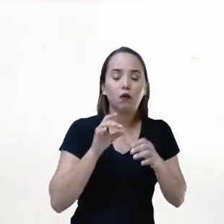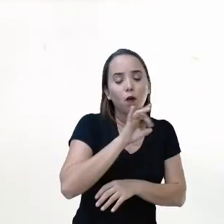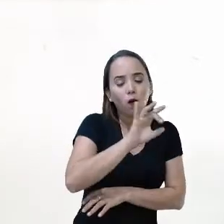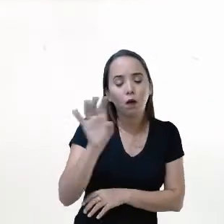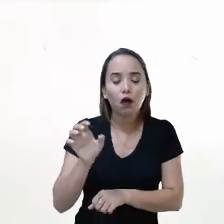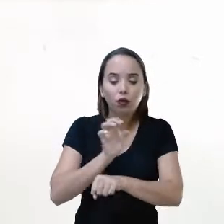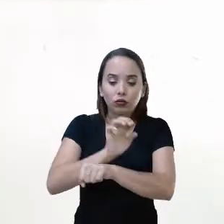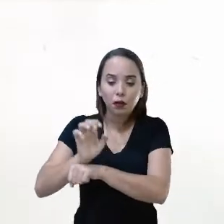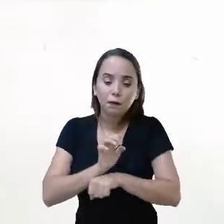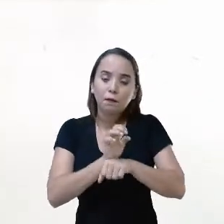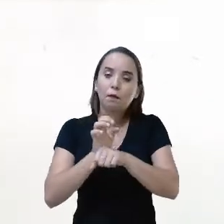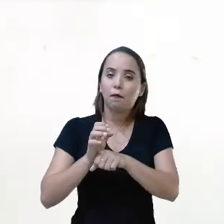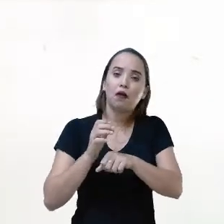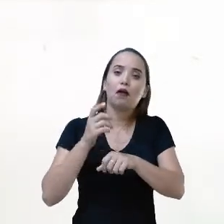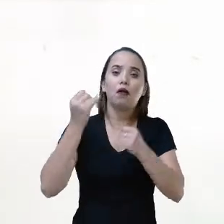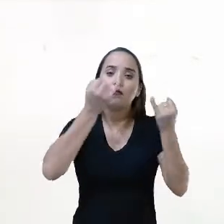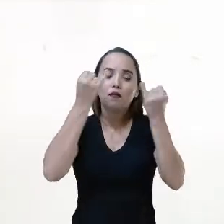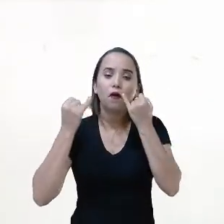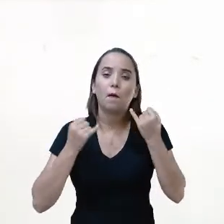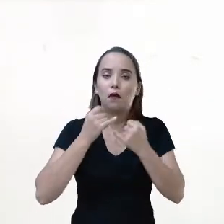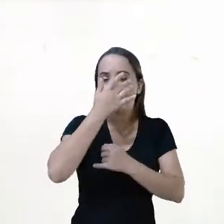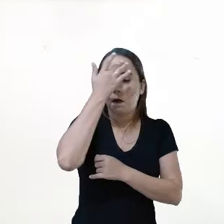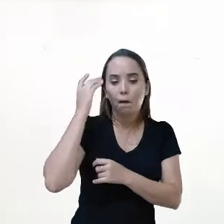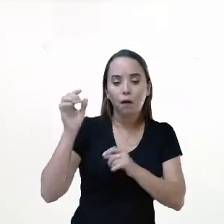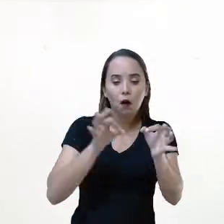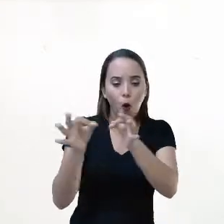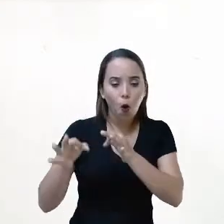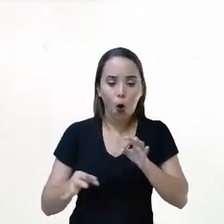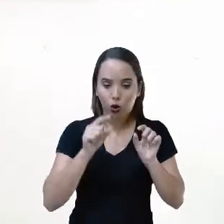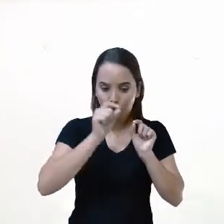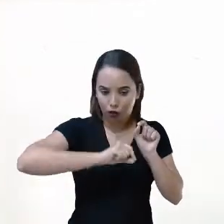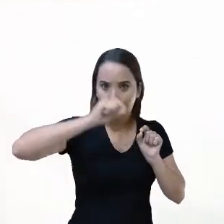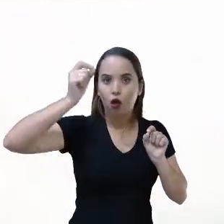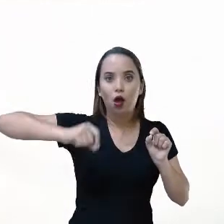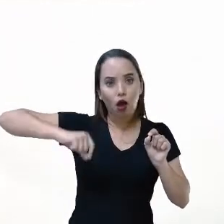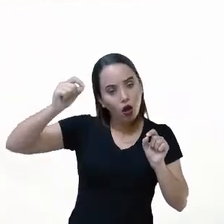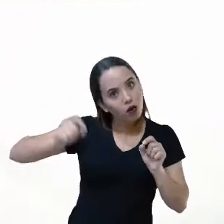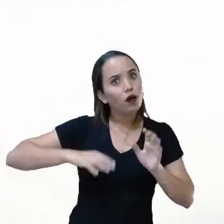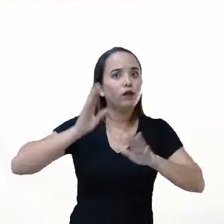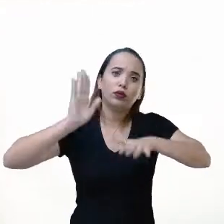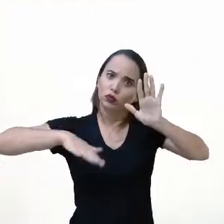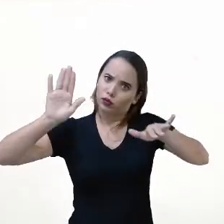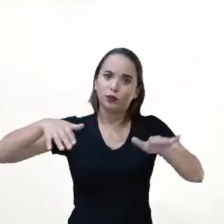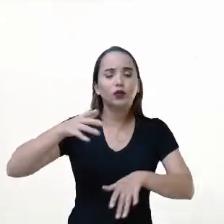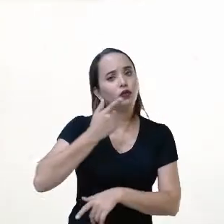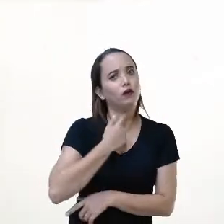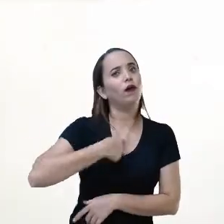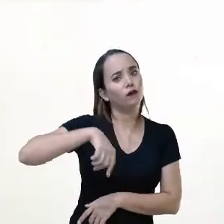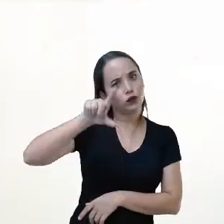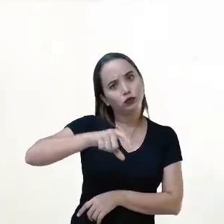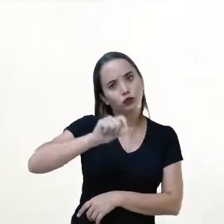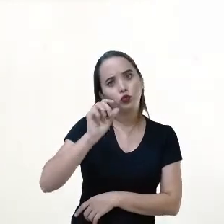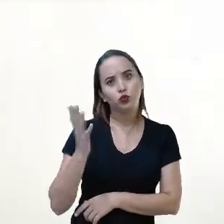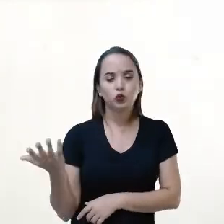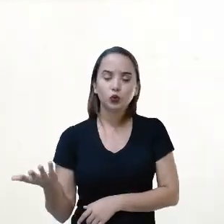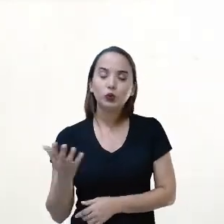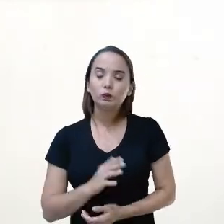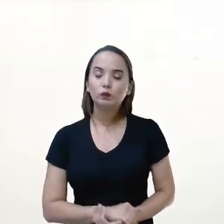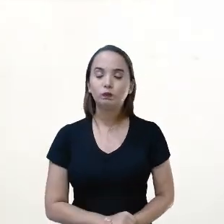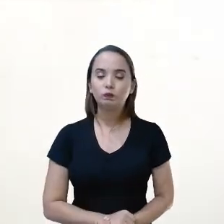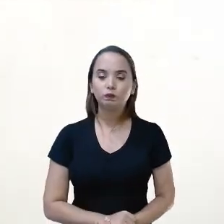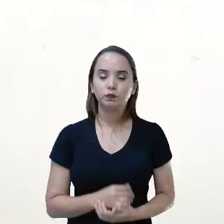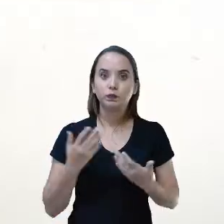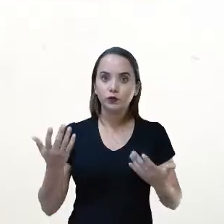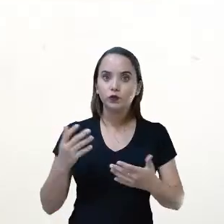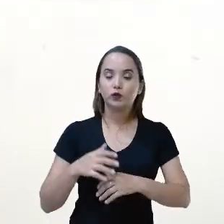melhor os dados que eu tenho aqui nas minhas mãos. Então eu tenho aí diversos tipos de gráficos. E aí nós vamos entender. Eu